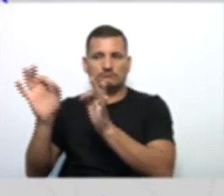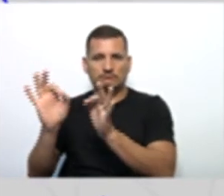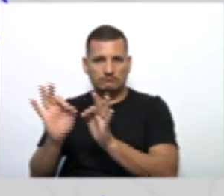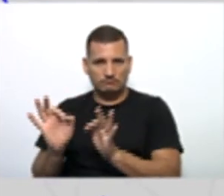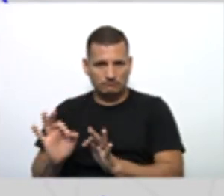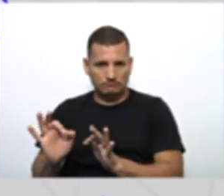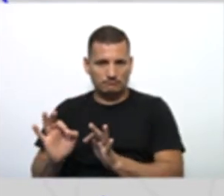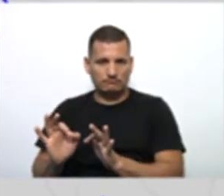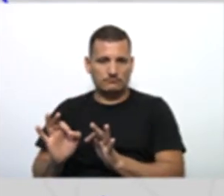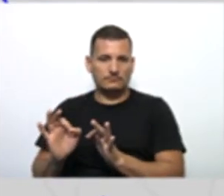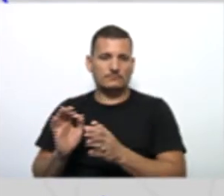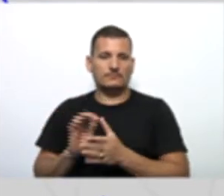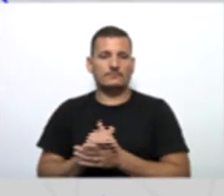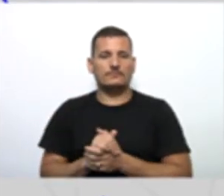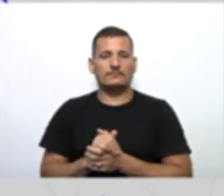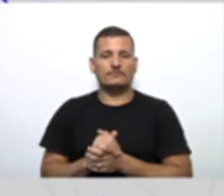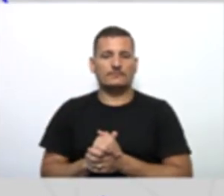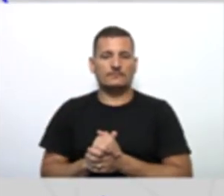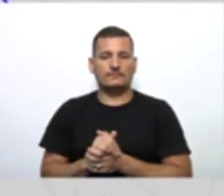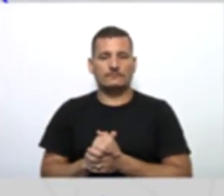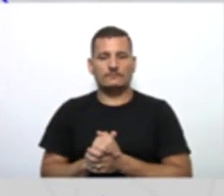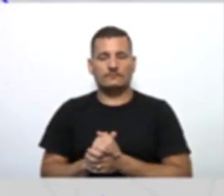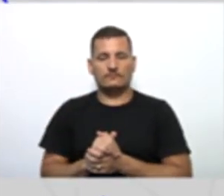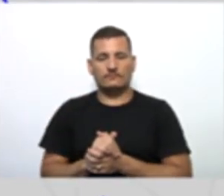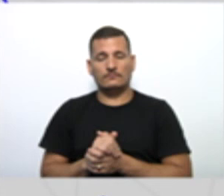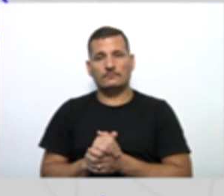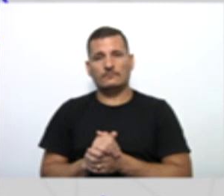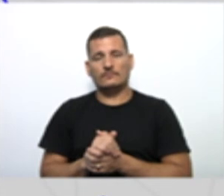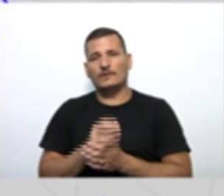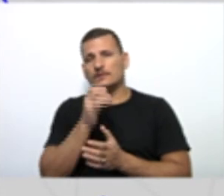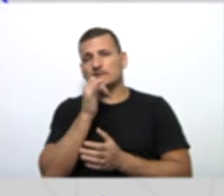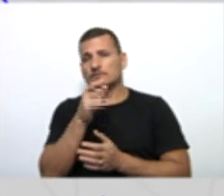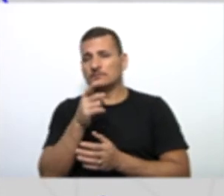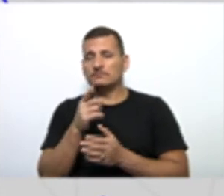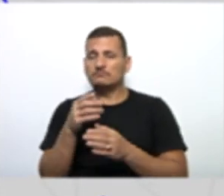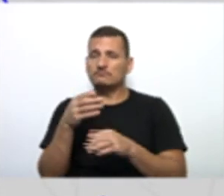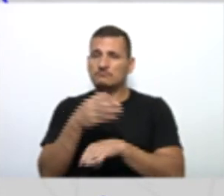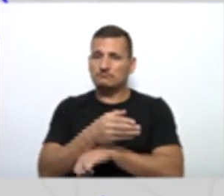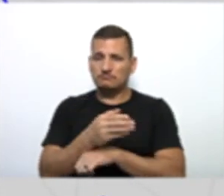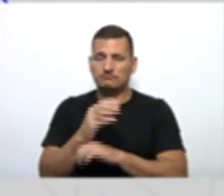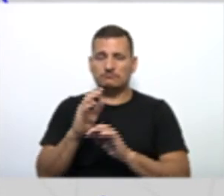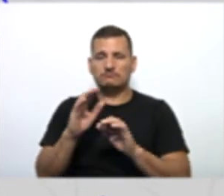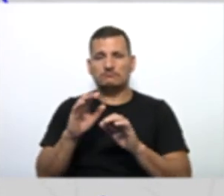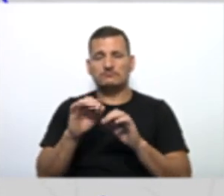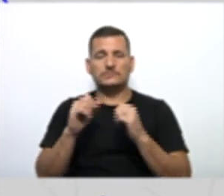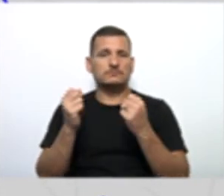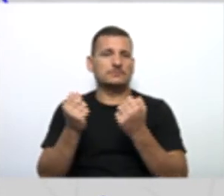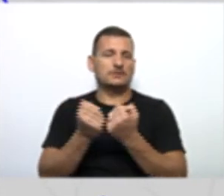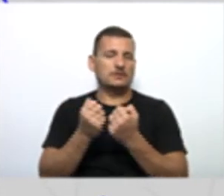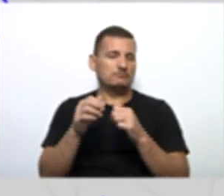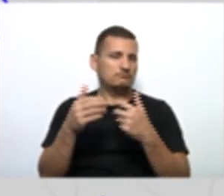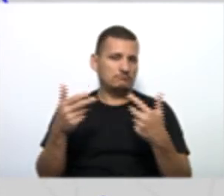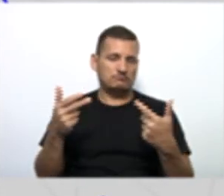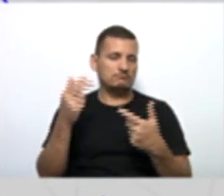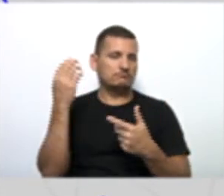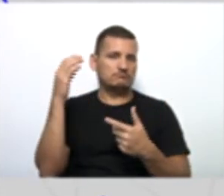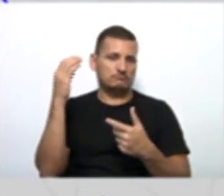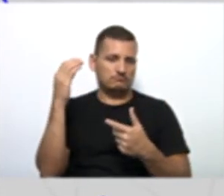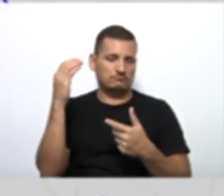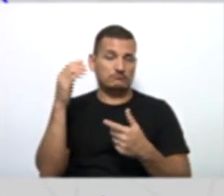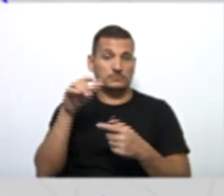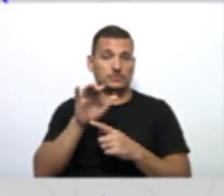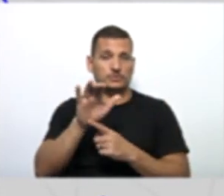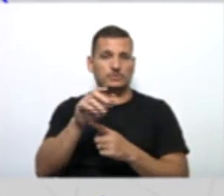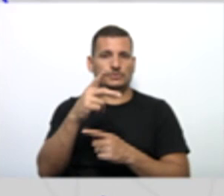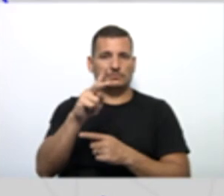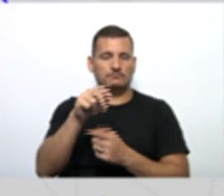nossa atividade, mas isso vai ser necessário se você for efetivamente participar de um evento científico em que você vai fazer a exposição do